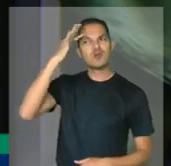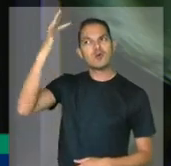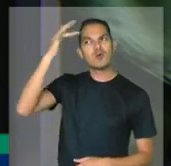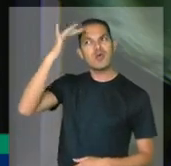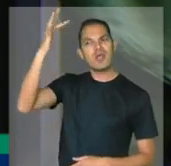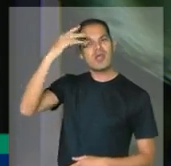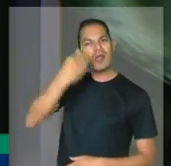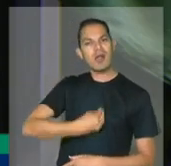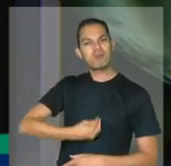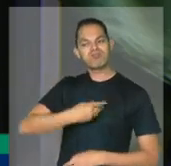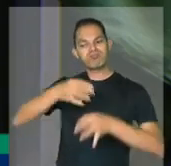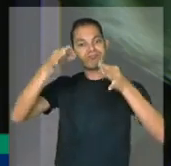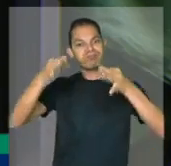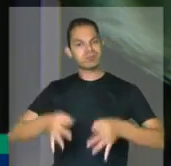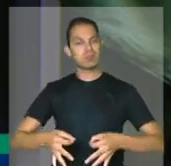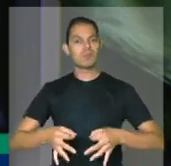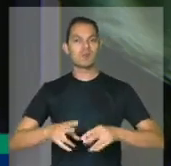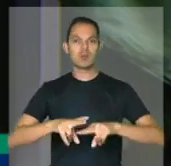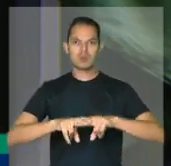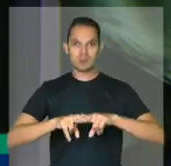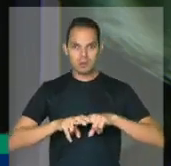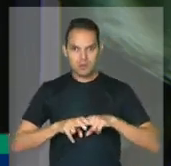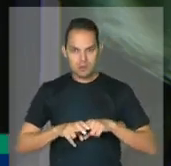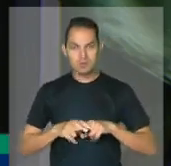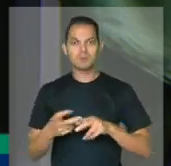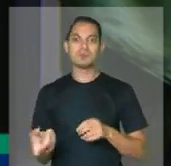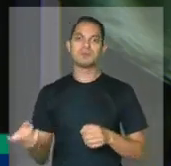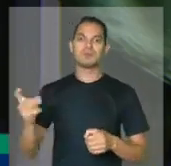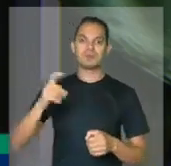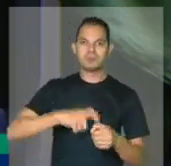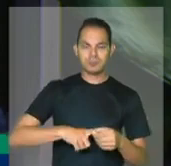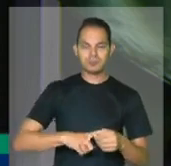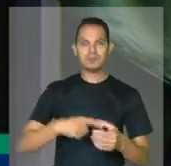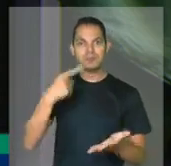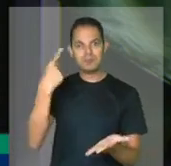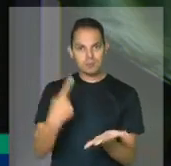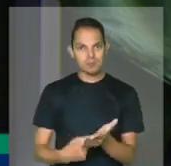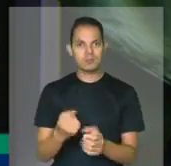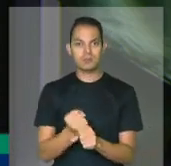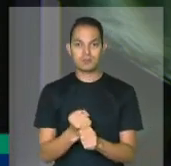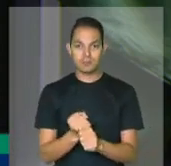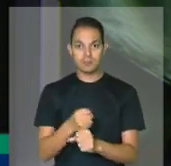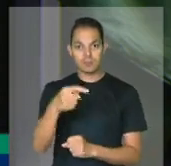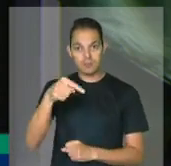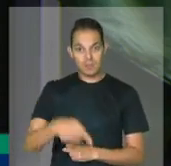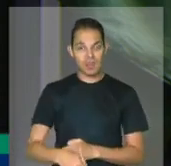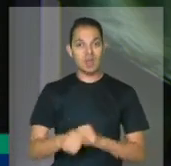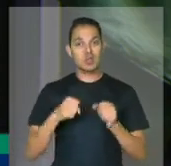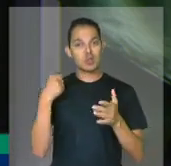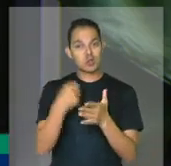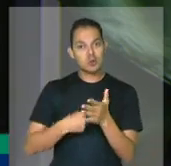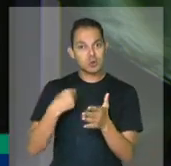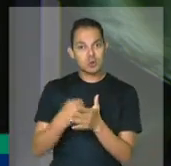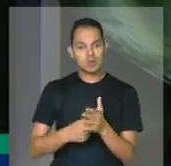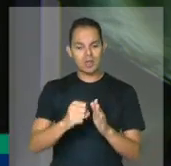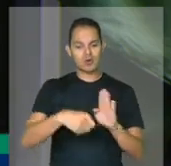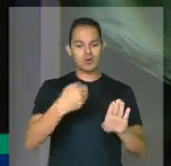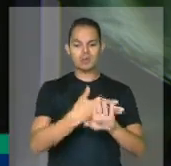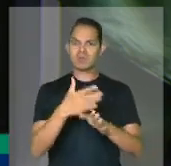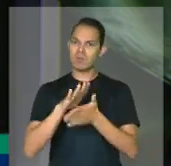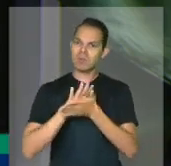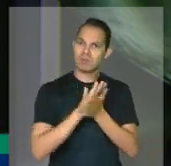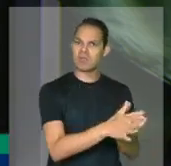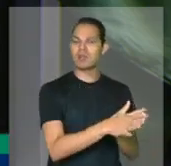em ter uma vida digna. Por isso, nós reassumimos aqui o compromisso esse ano de lutar contra a